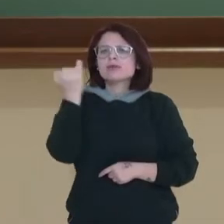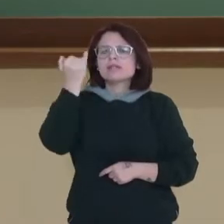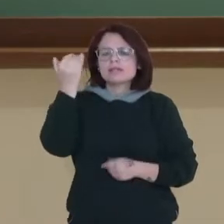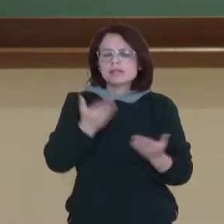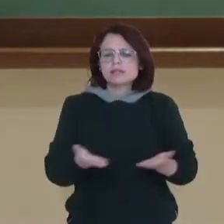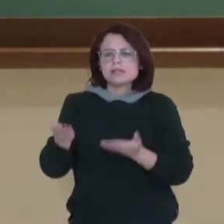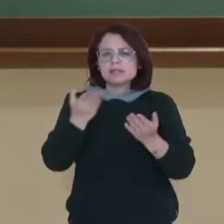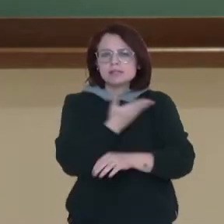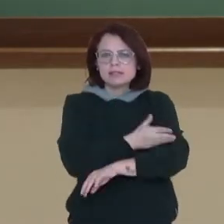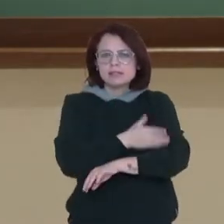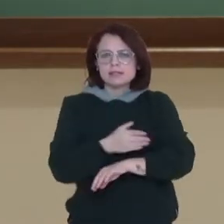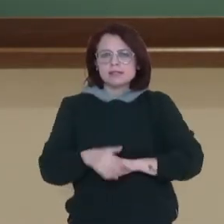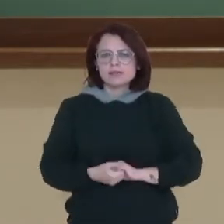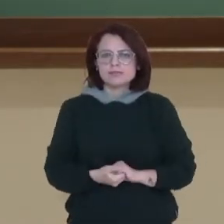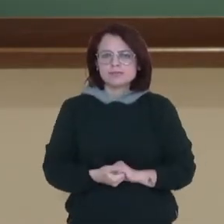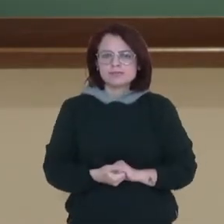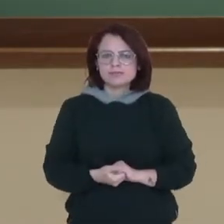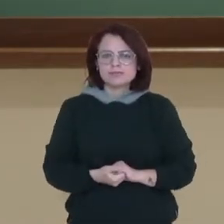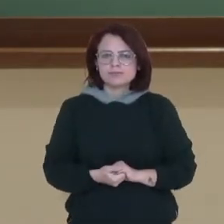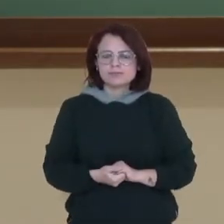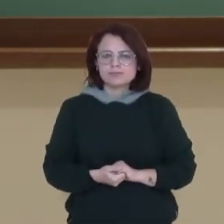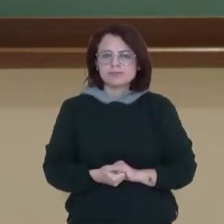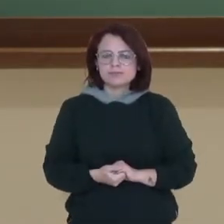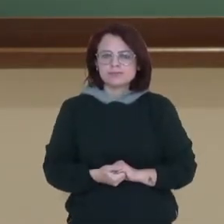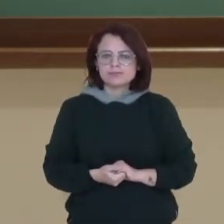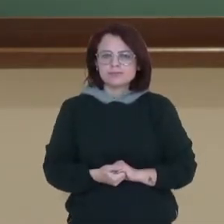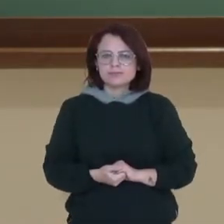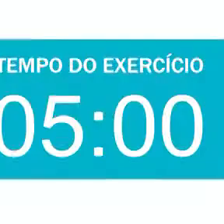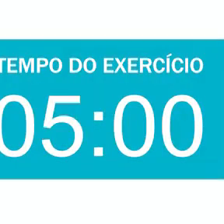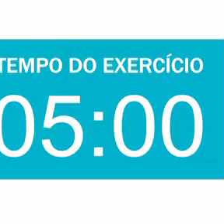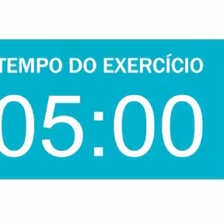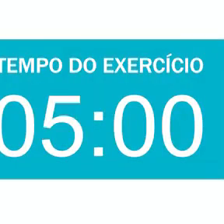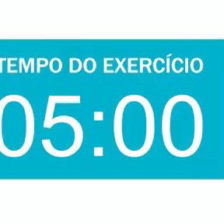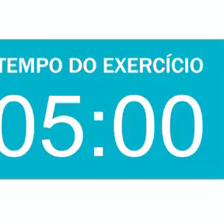técnica para o solo? Pensa um pouquinho, eu já volto com a resposta.